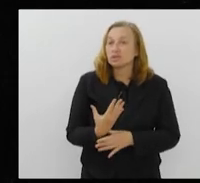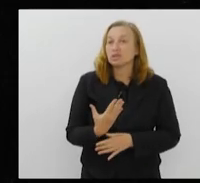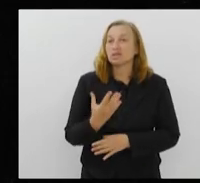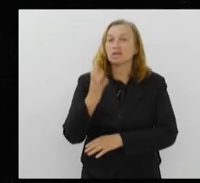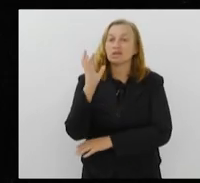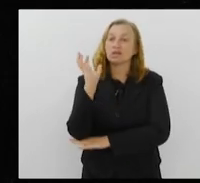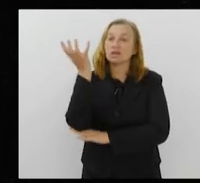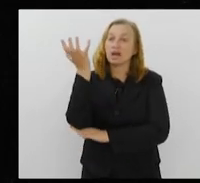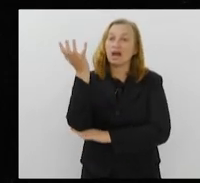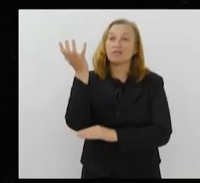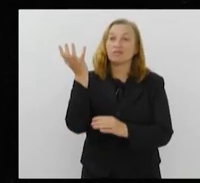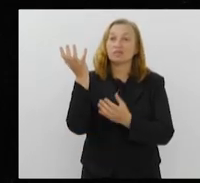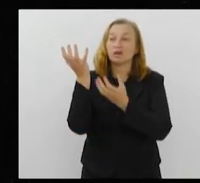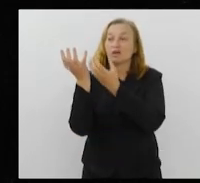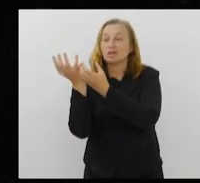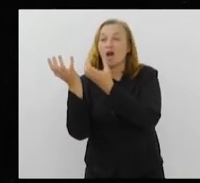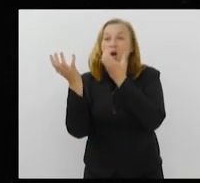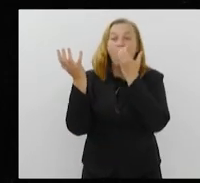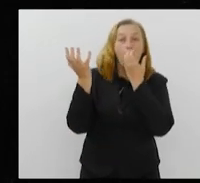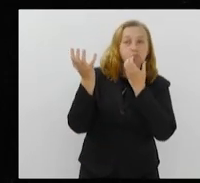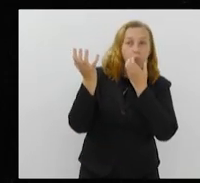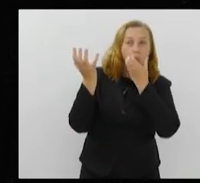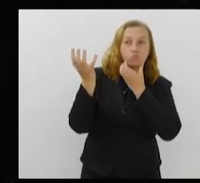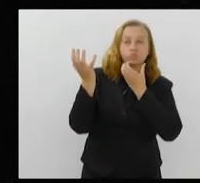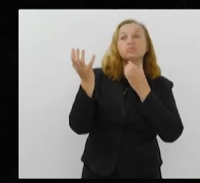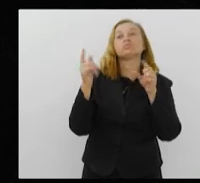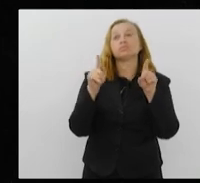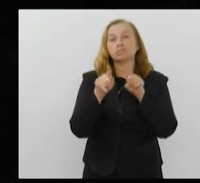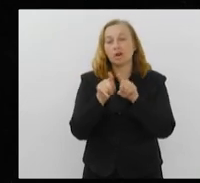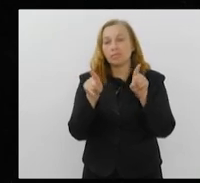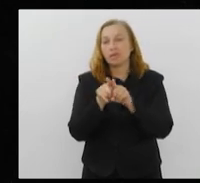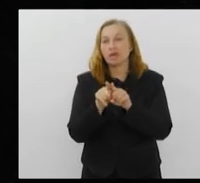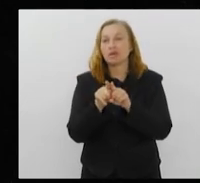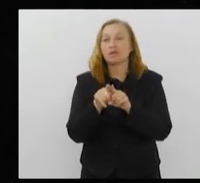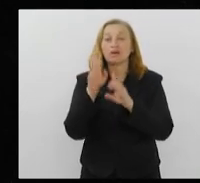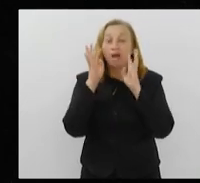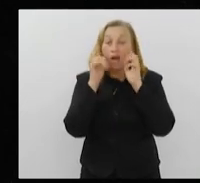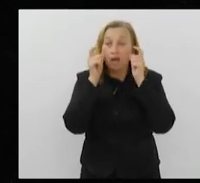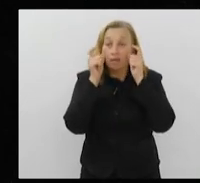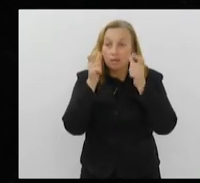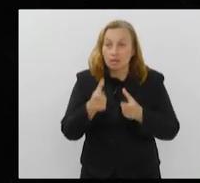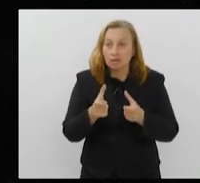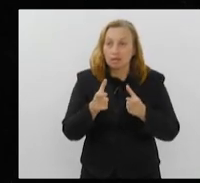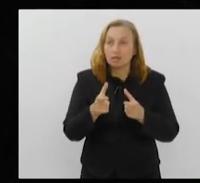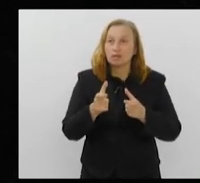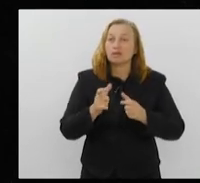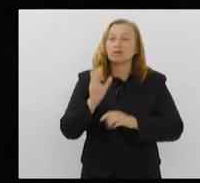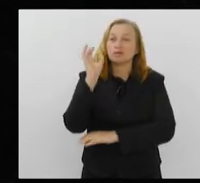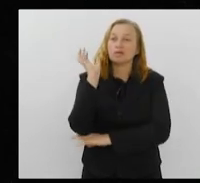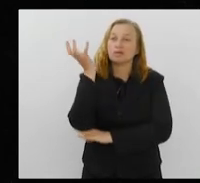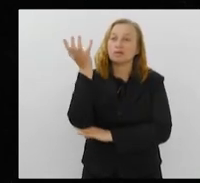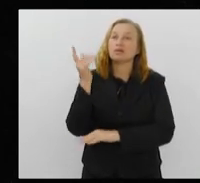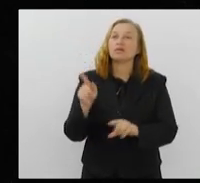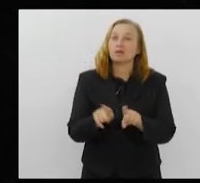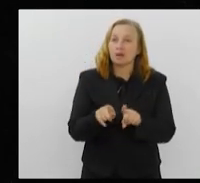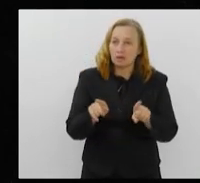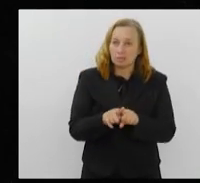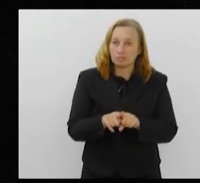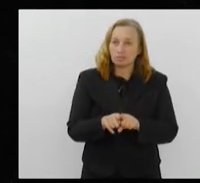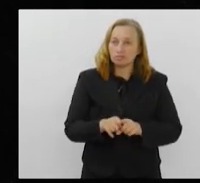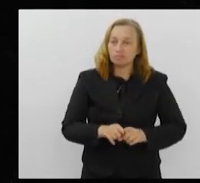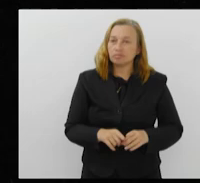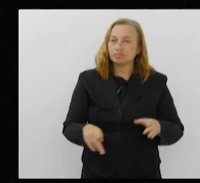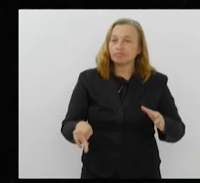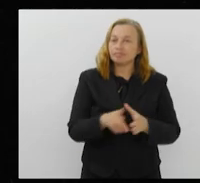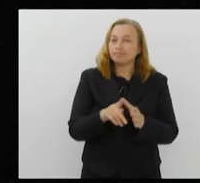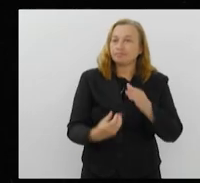árvores frutíferas, de produzir também com essa atenção do plantio de árvores também ser parte da